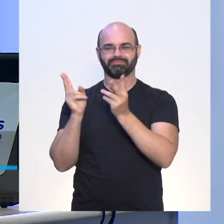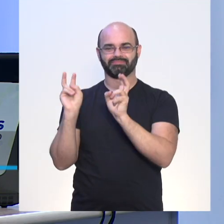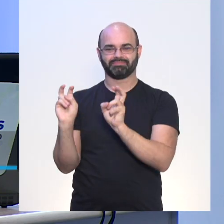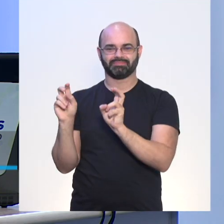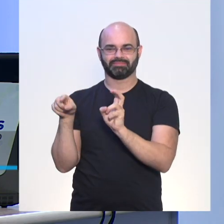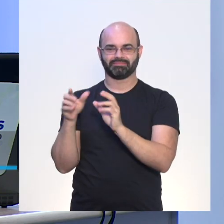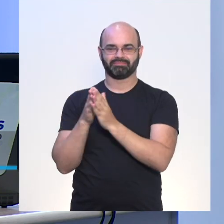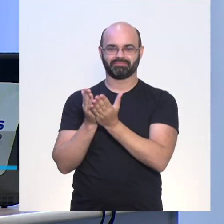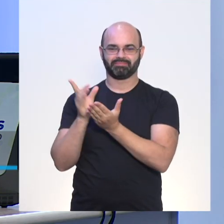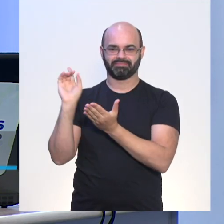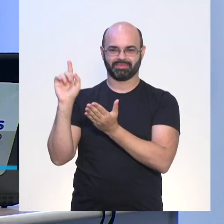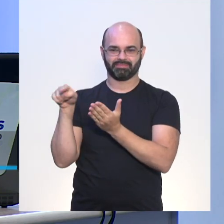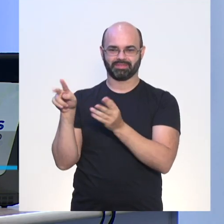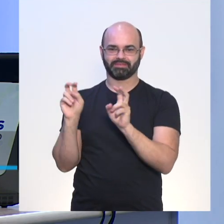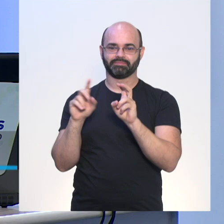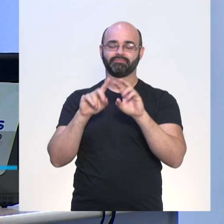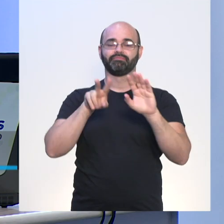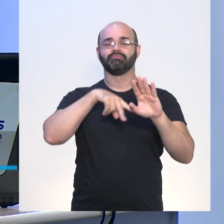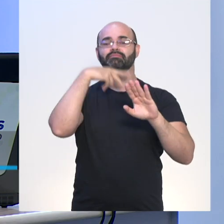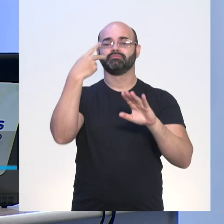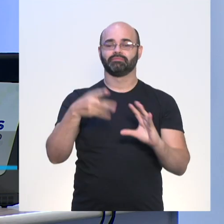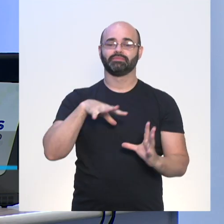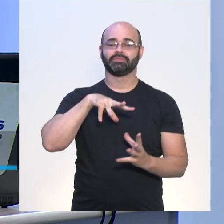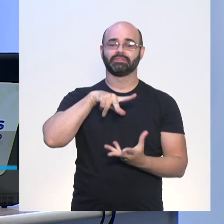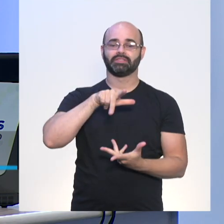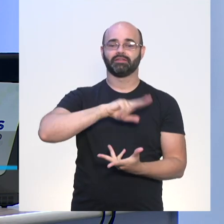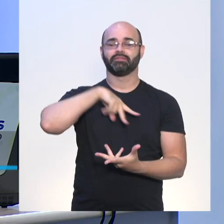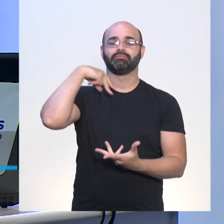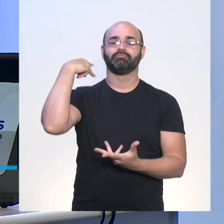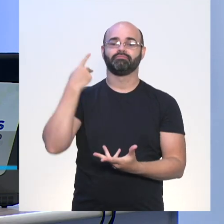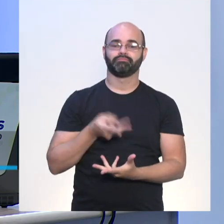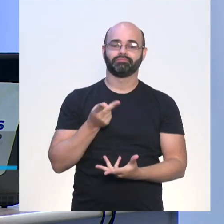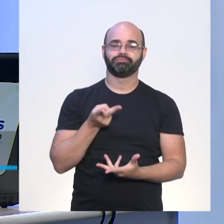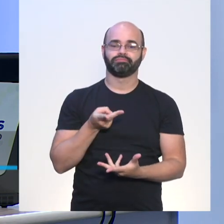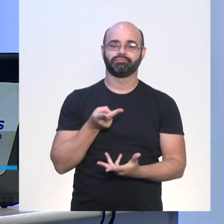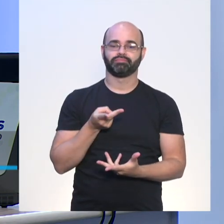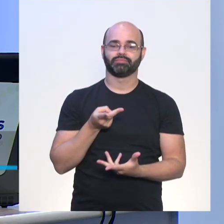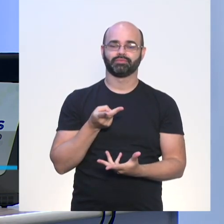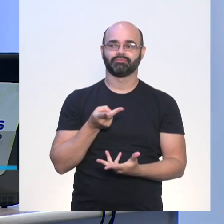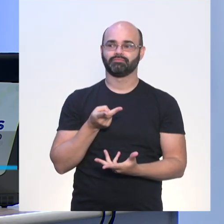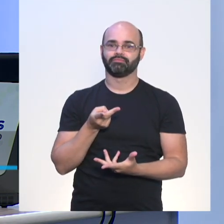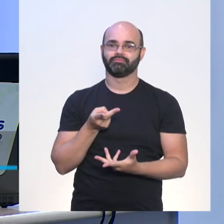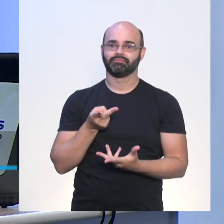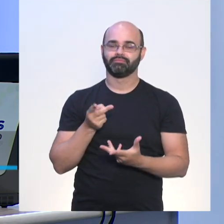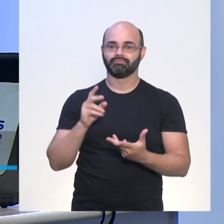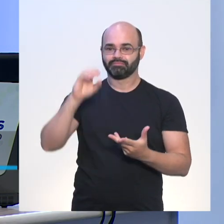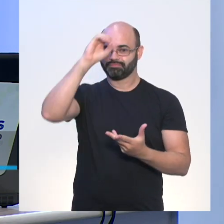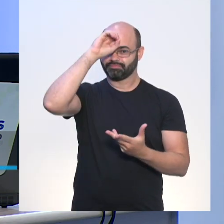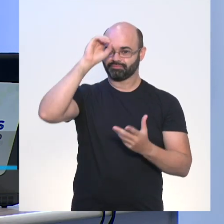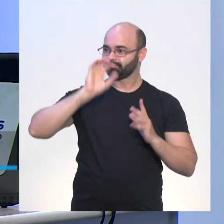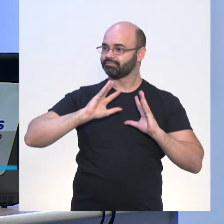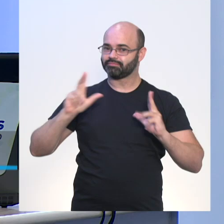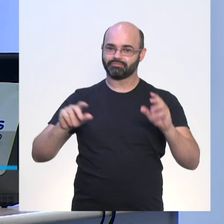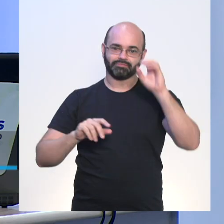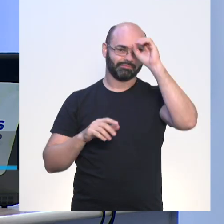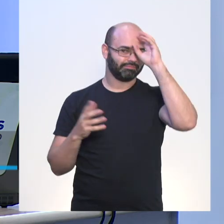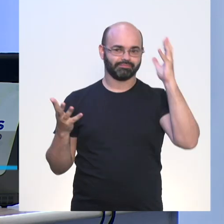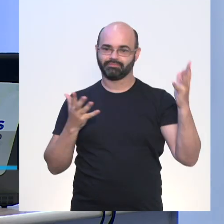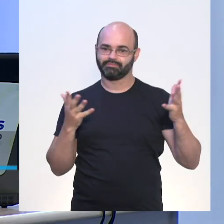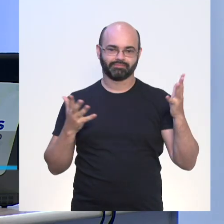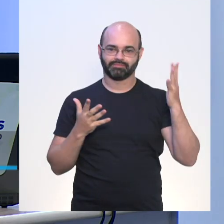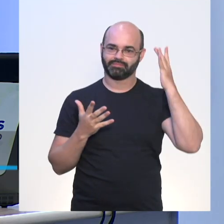do paraíso para esse mundo terreno em que a gente já não sabe mais nada de nada, né? Em que a gente está